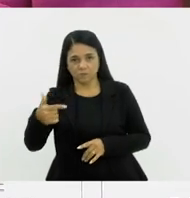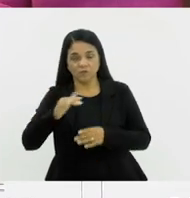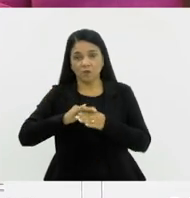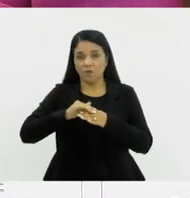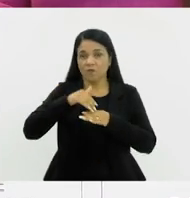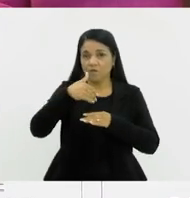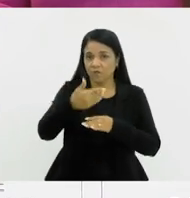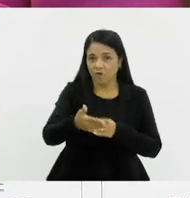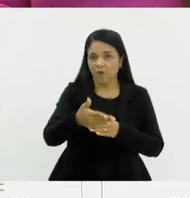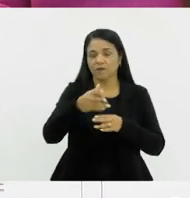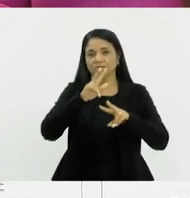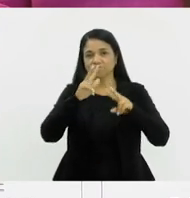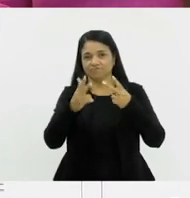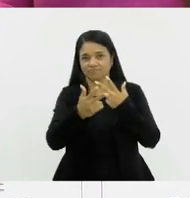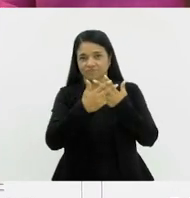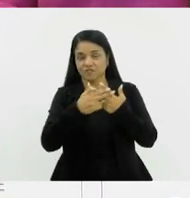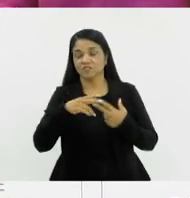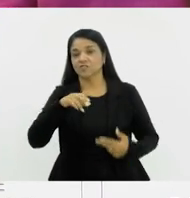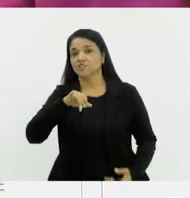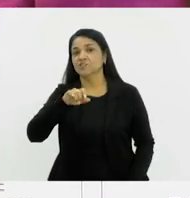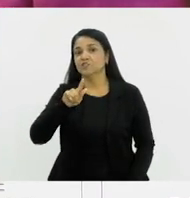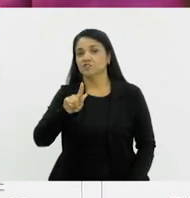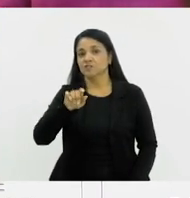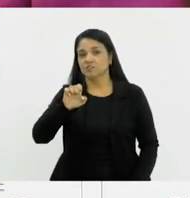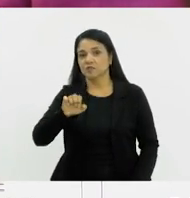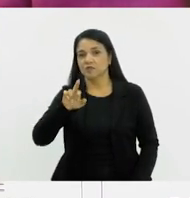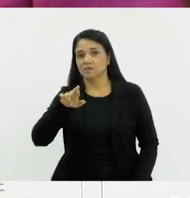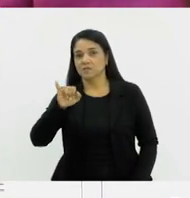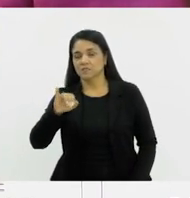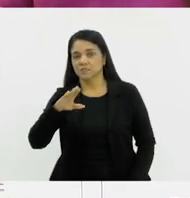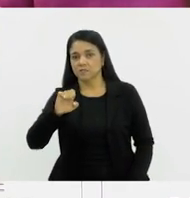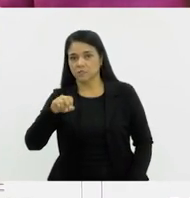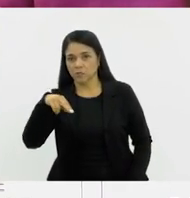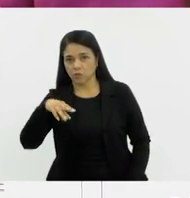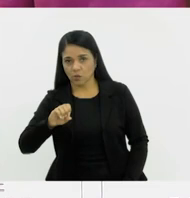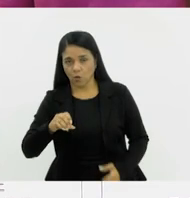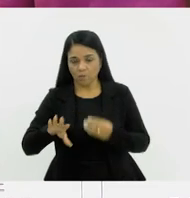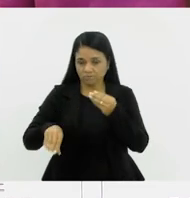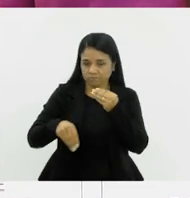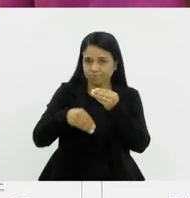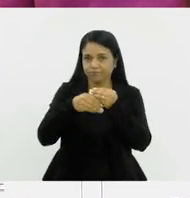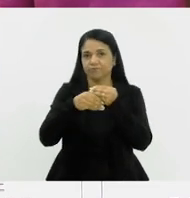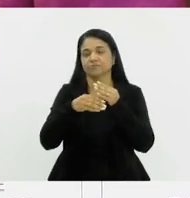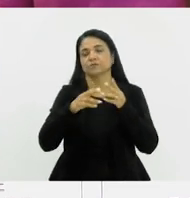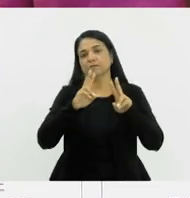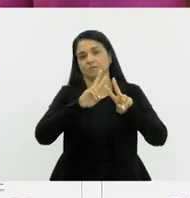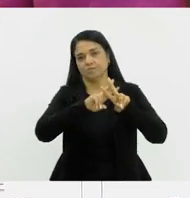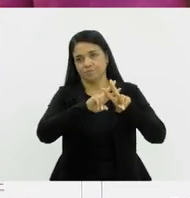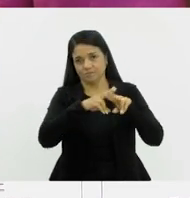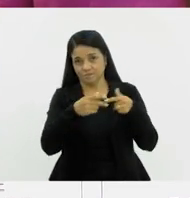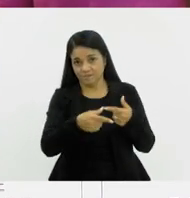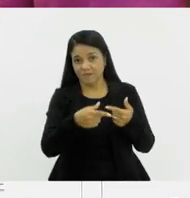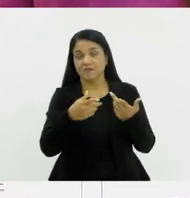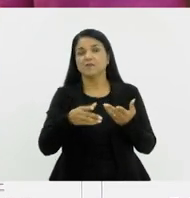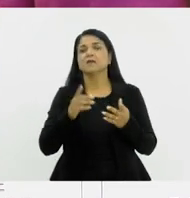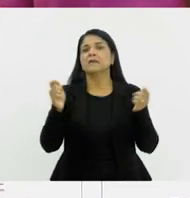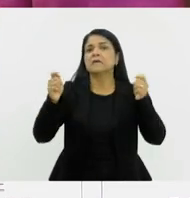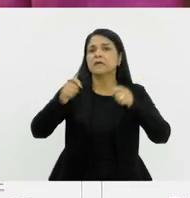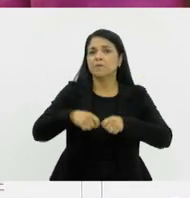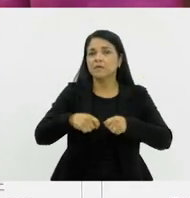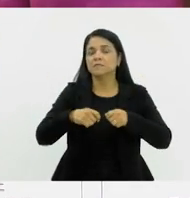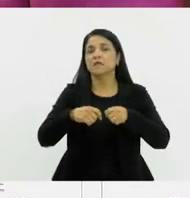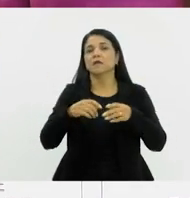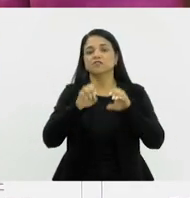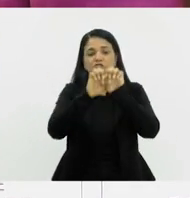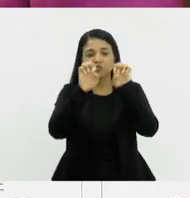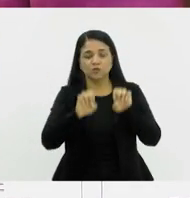Jericinó, sendo parte integrante desse complexo. Aqui, na questão da assistência social, qual é a capacidade instalada? A